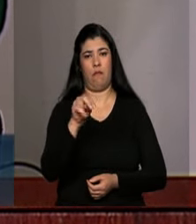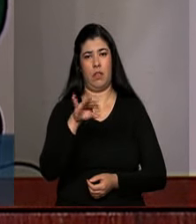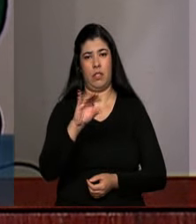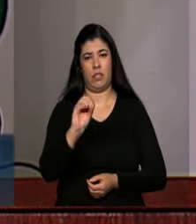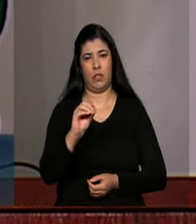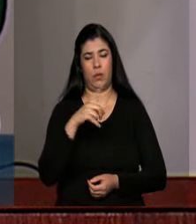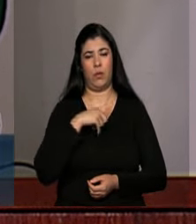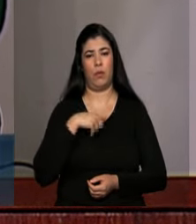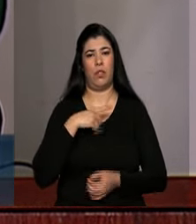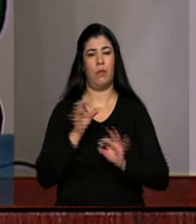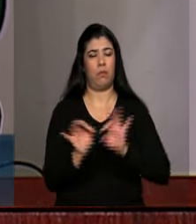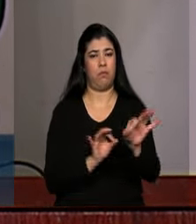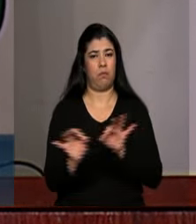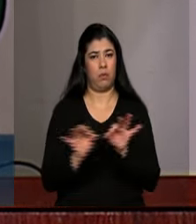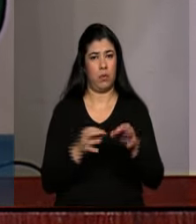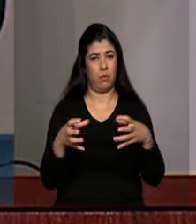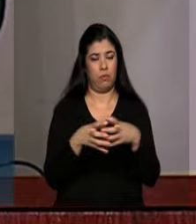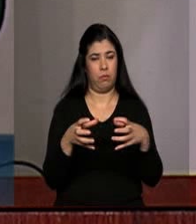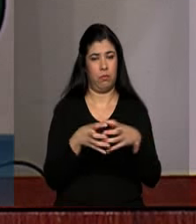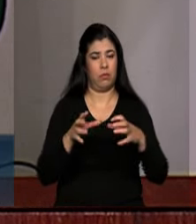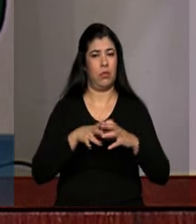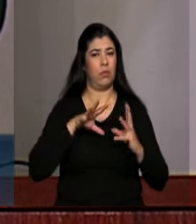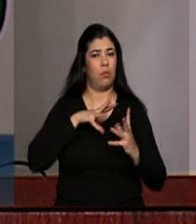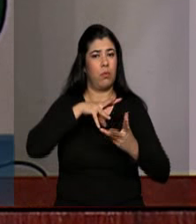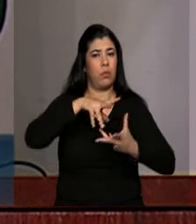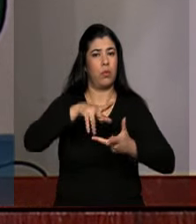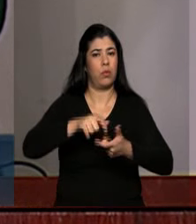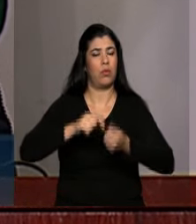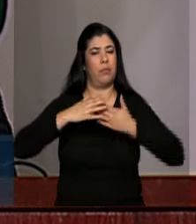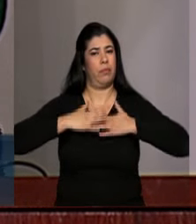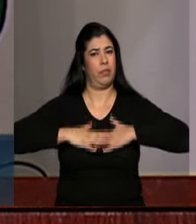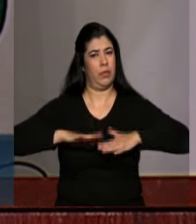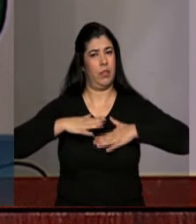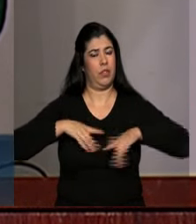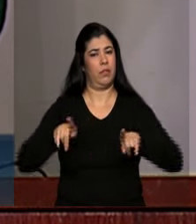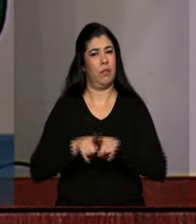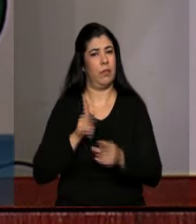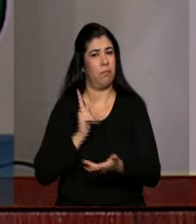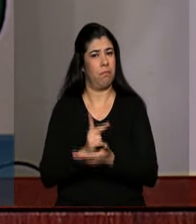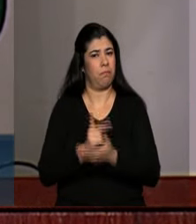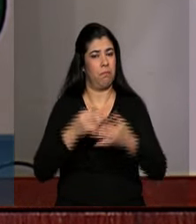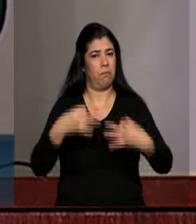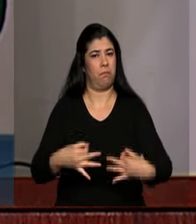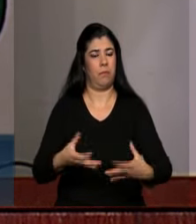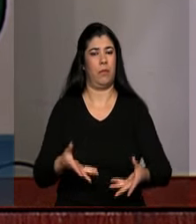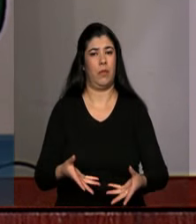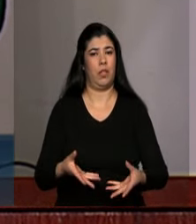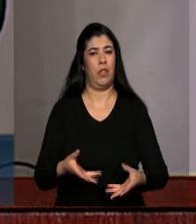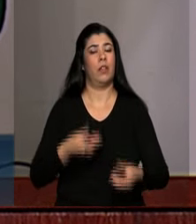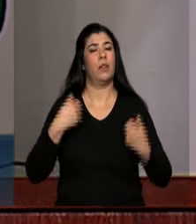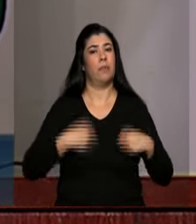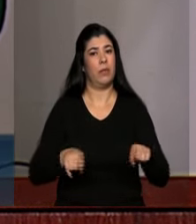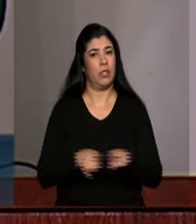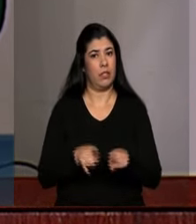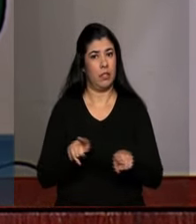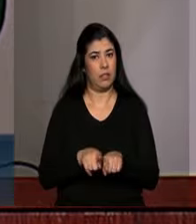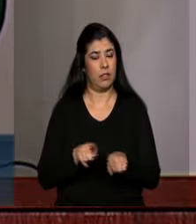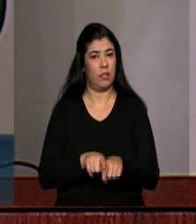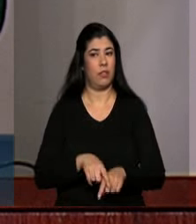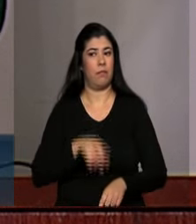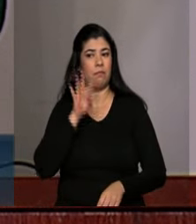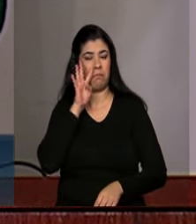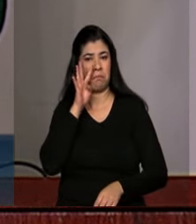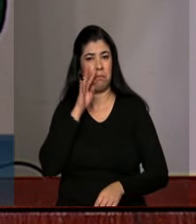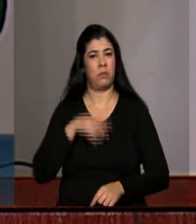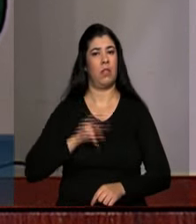uma ordem internacional mais pacífica e estável. Ao mesmo tempo, é preciso reconhecer que a instituição